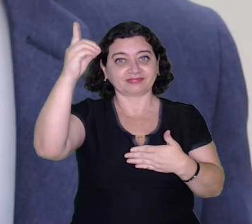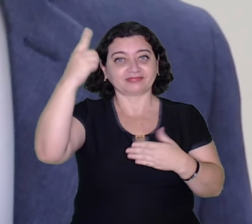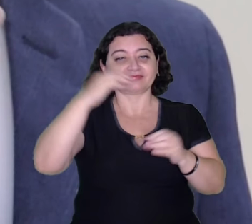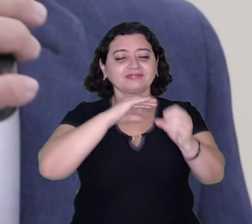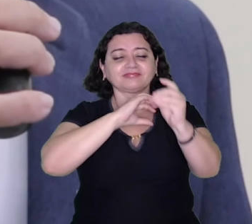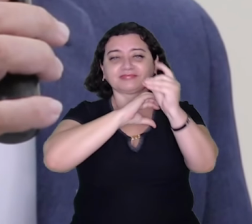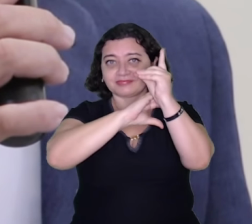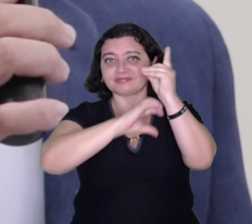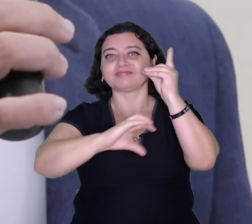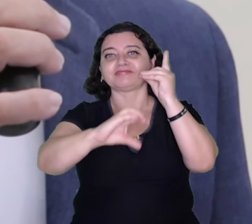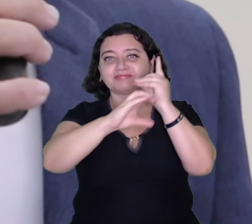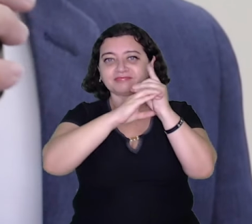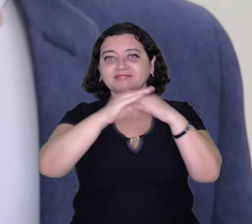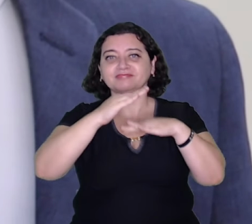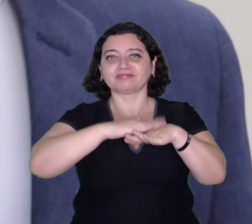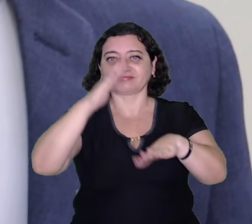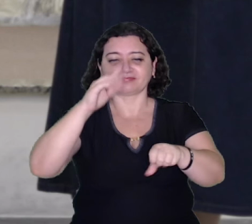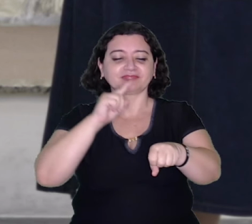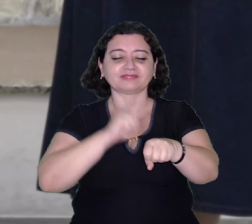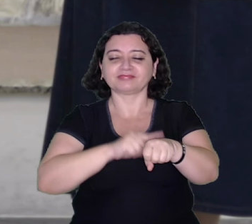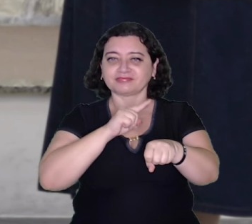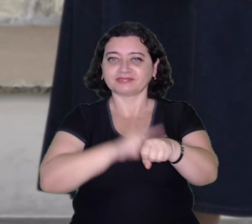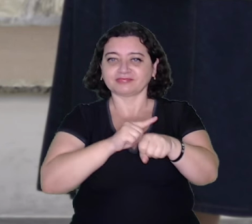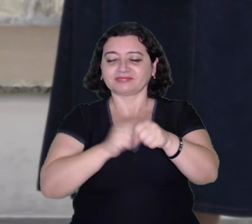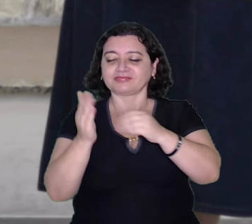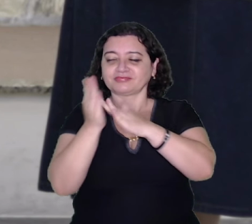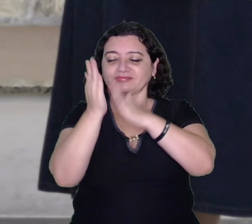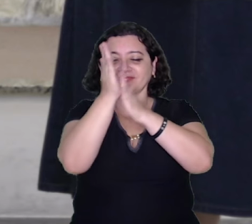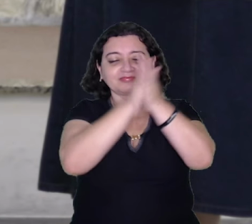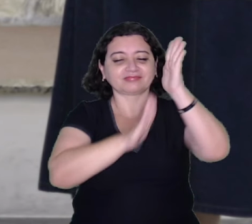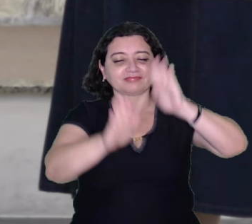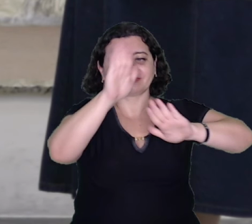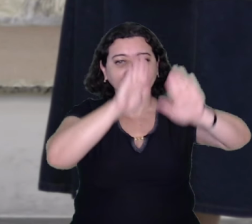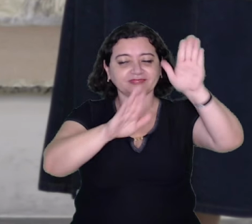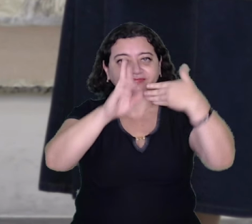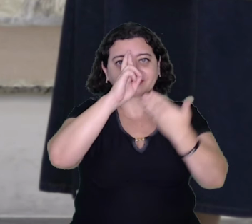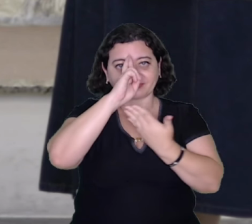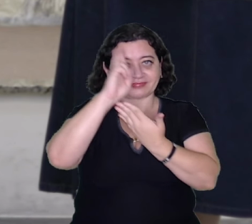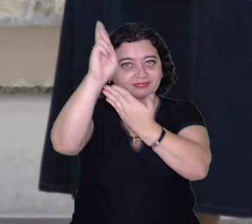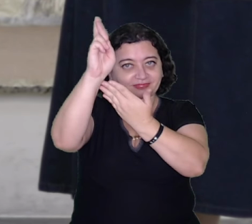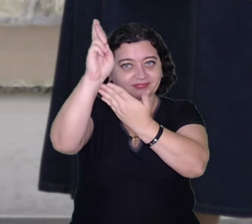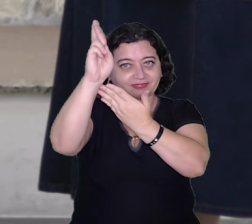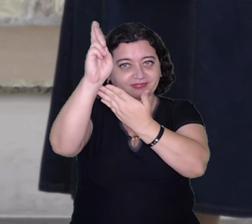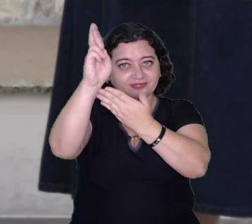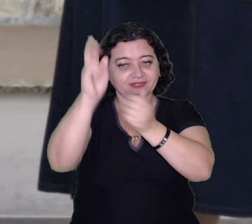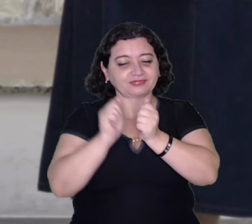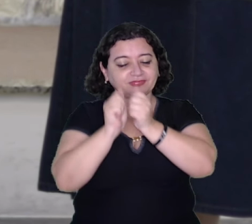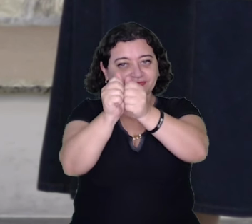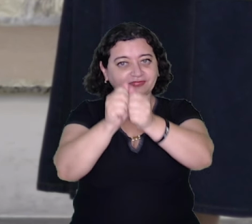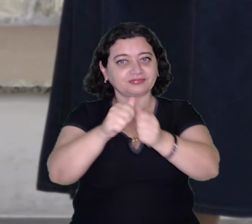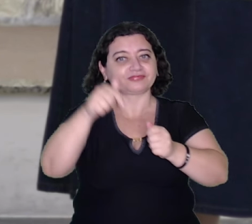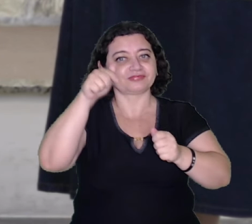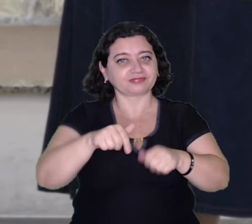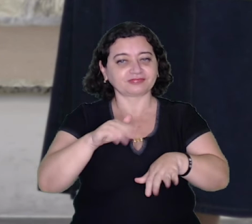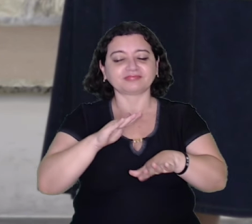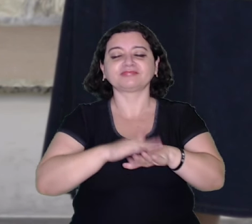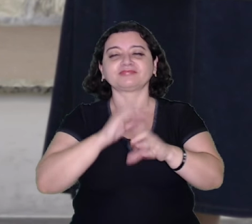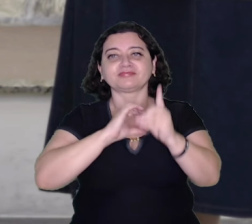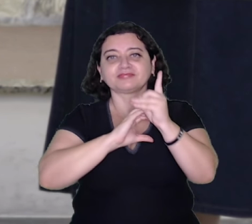culto, mais um momento de louvor e adoração ao Senhor. E estamos aqui para mais um